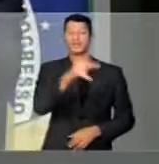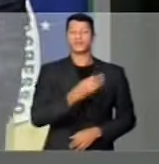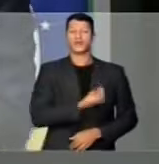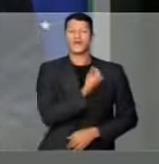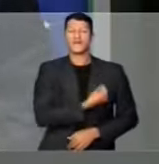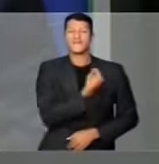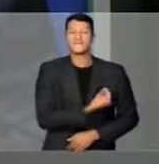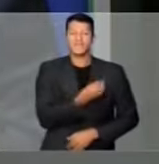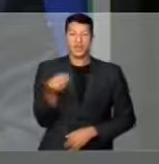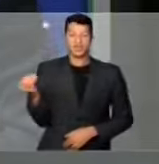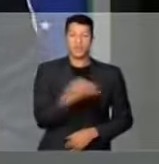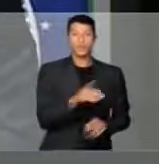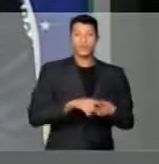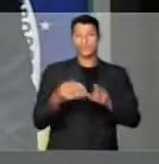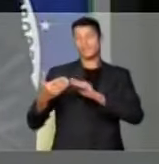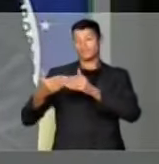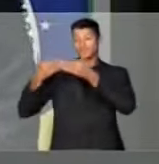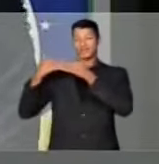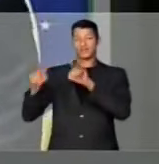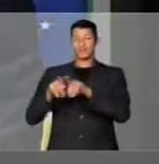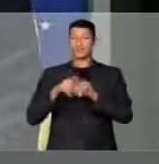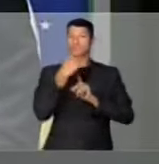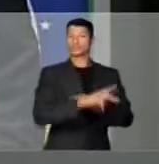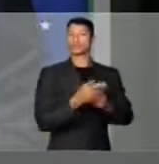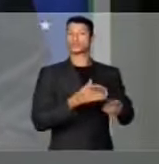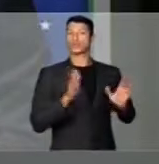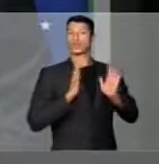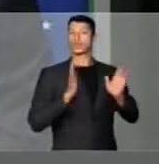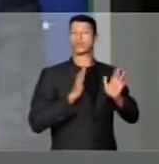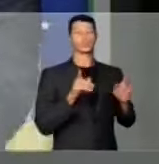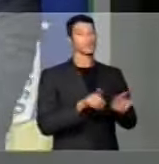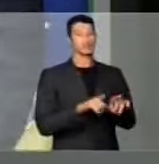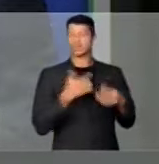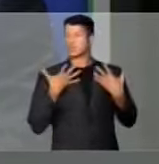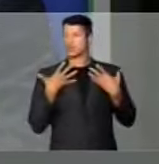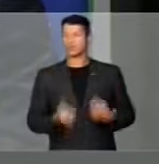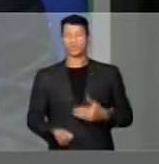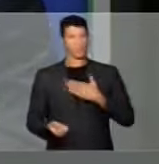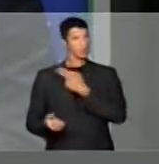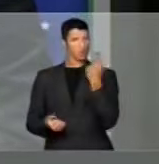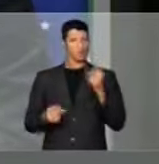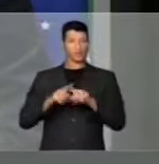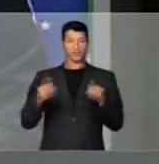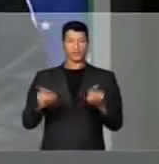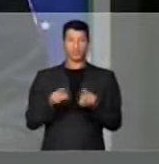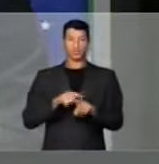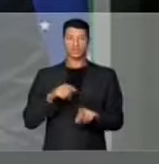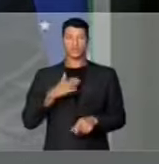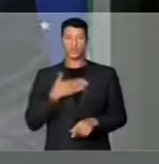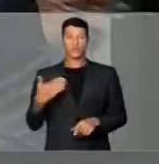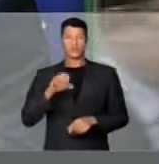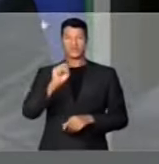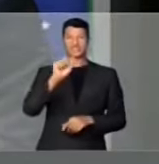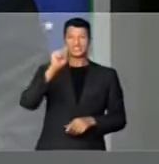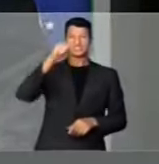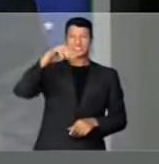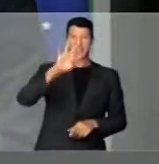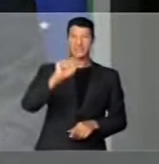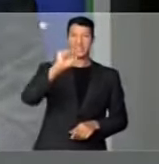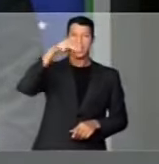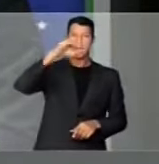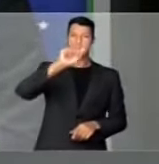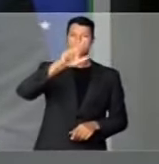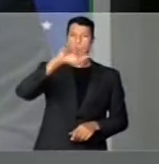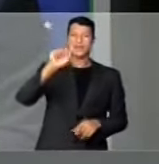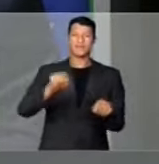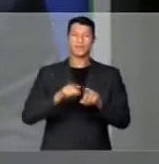vida atual e pregressa e do seu patrimônio. E não aceito, não só em meu nome, mas em nome dos santamarienses, em